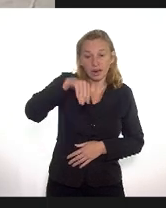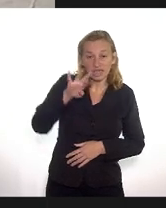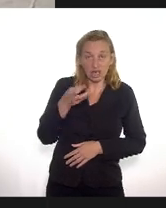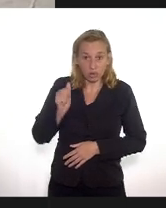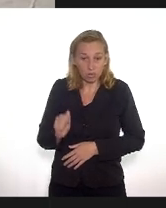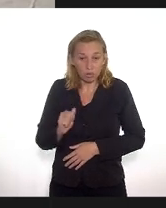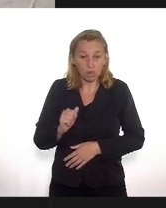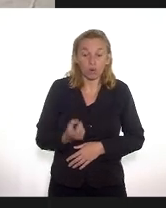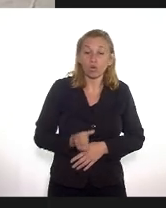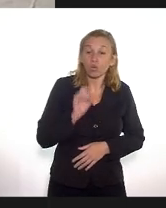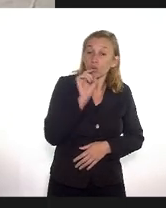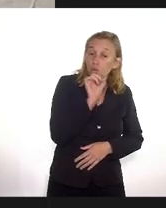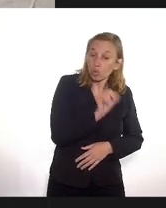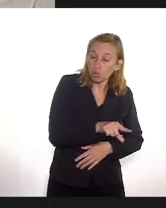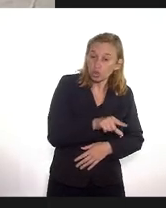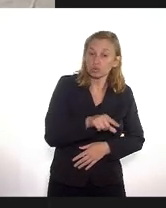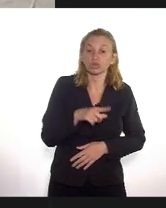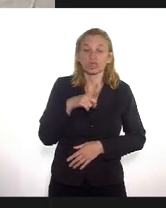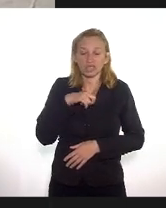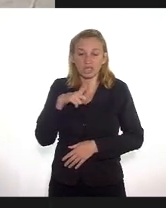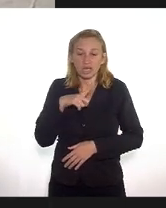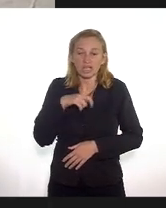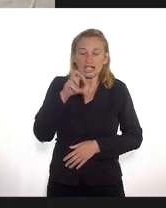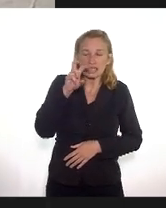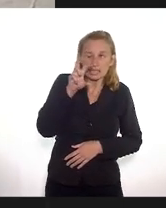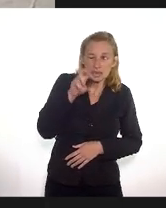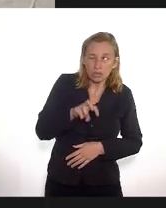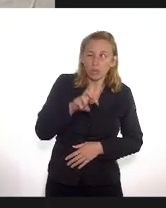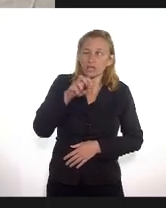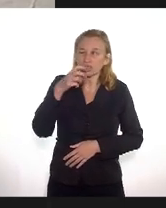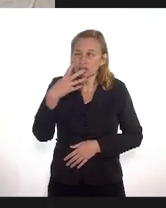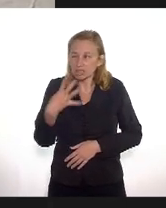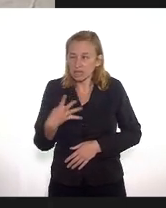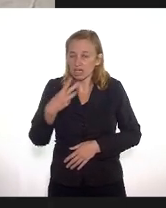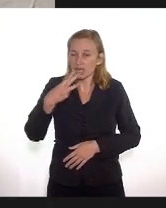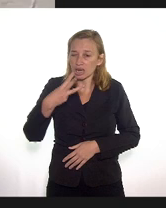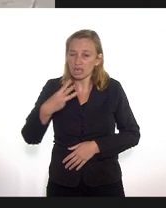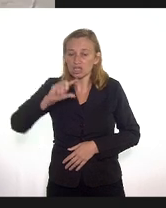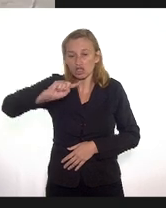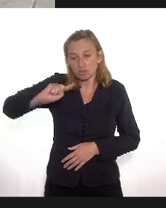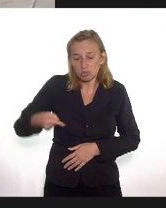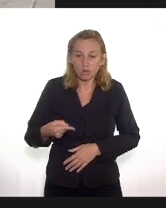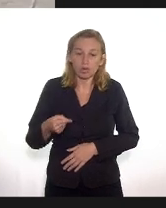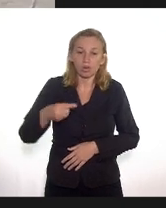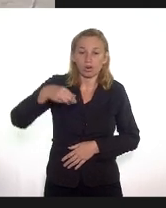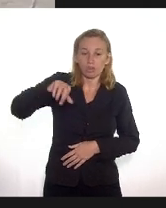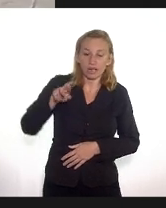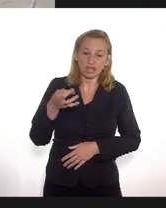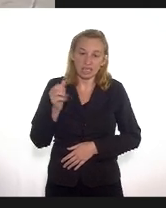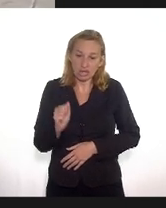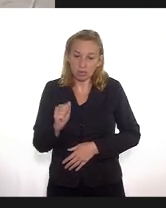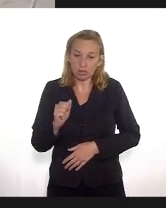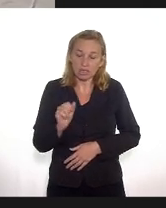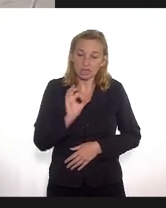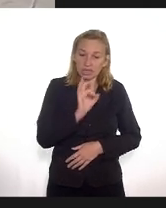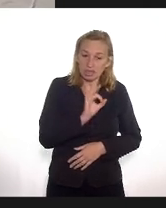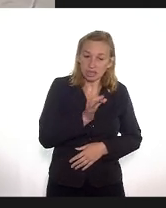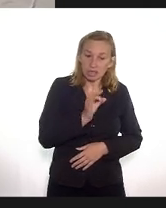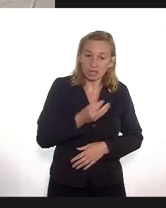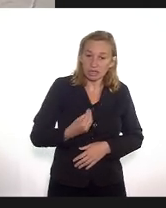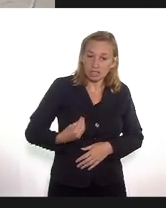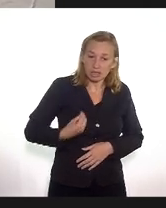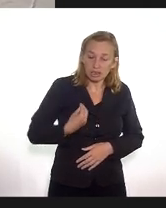O último levantamento que a gente teve tinham 53 mil, quase 54 mil matrículas, efetivas 37